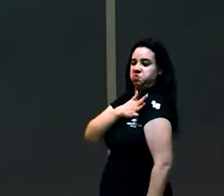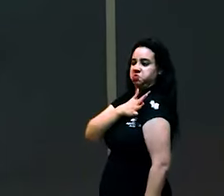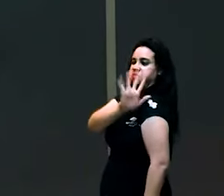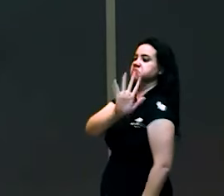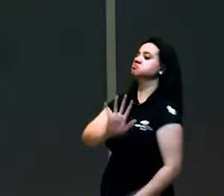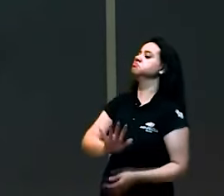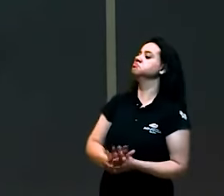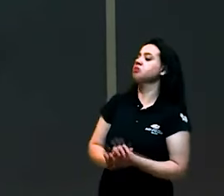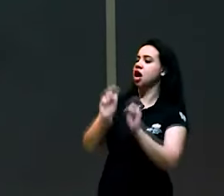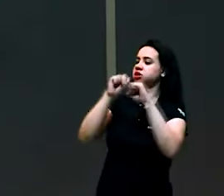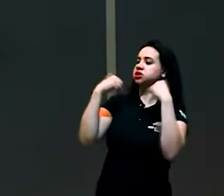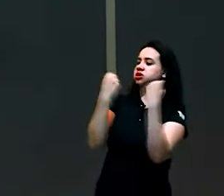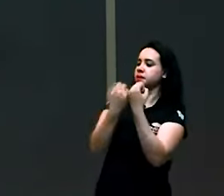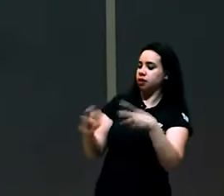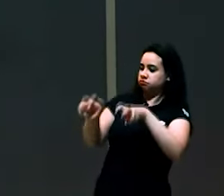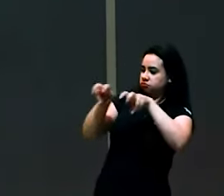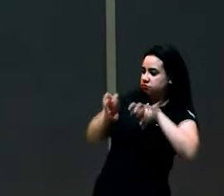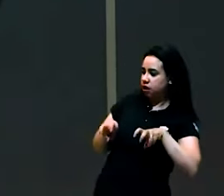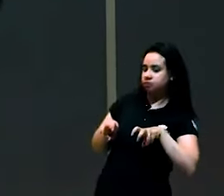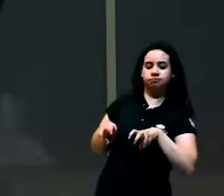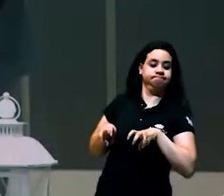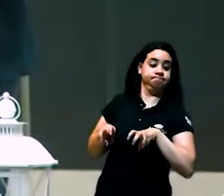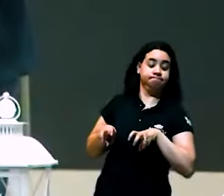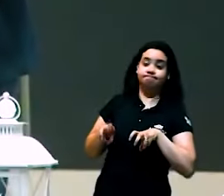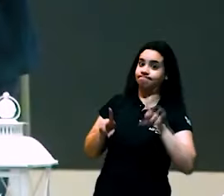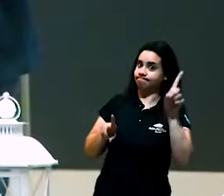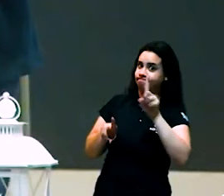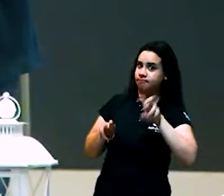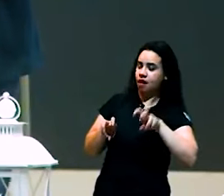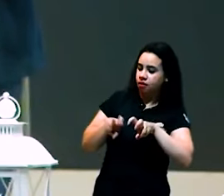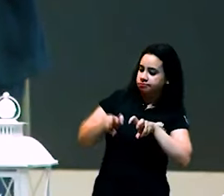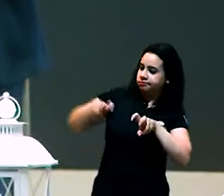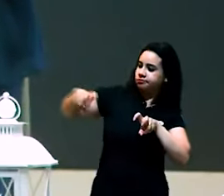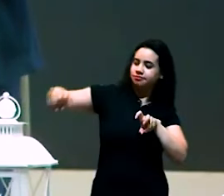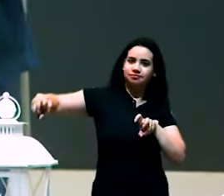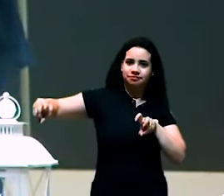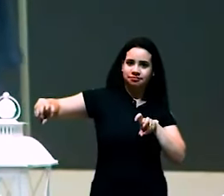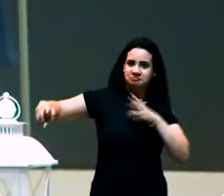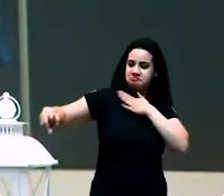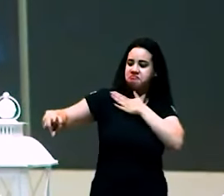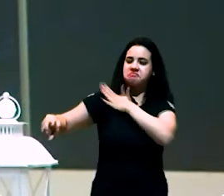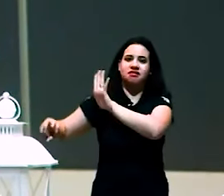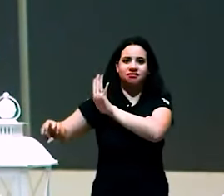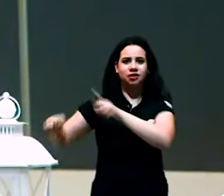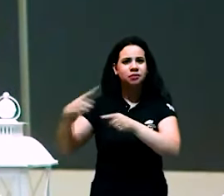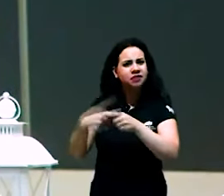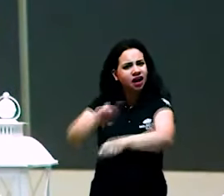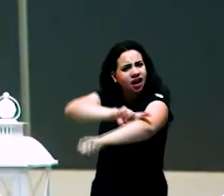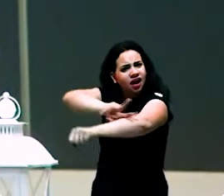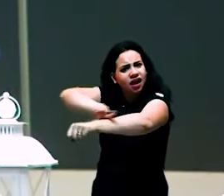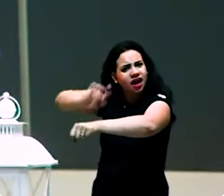seminário e receber as classes de teologia. porque era